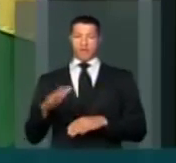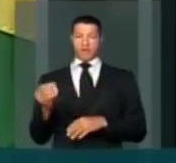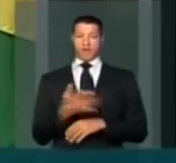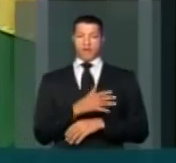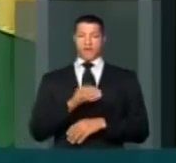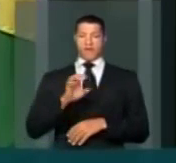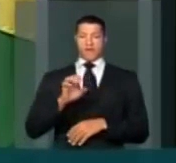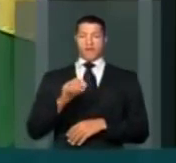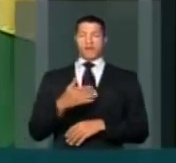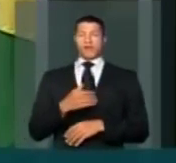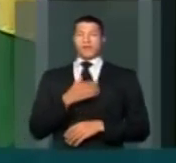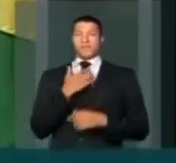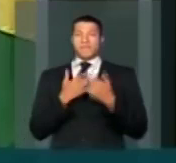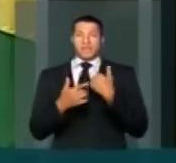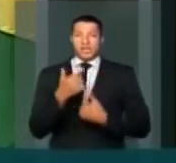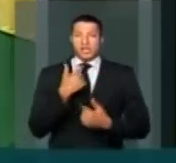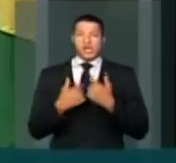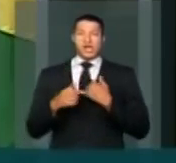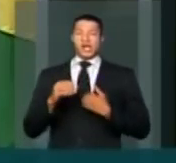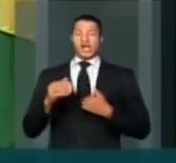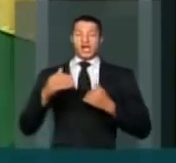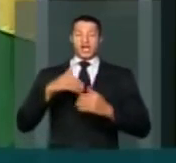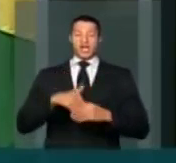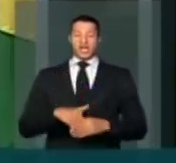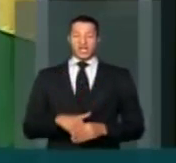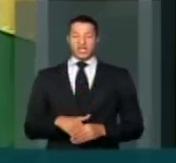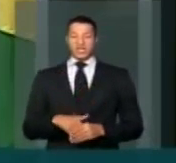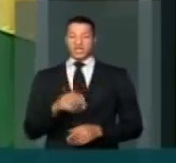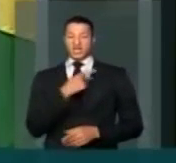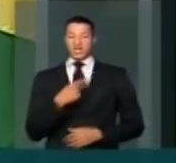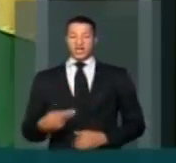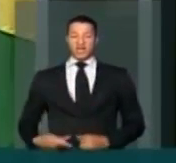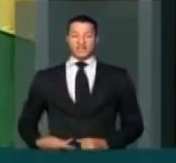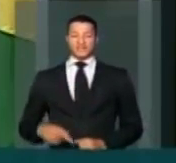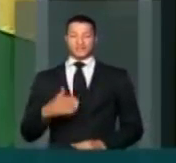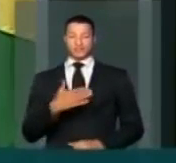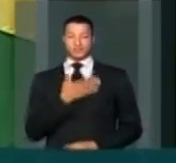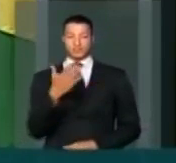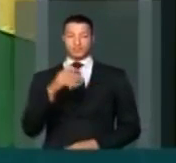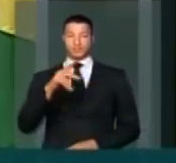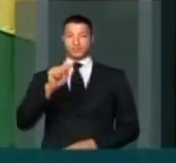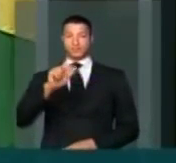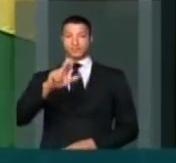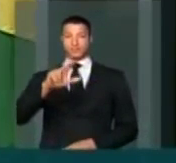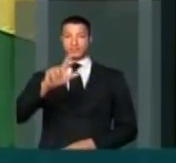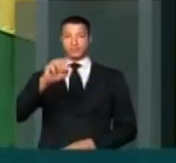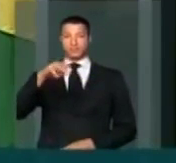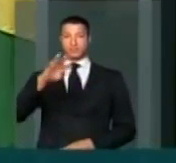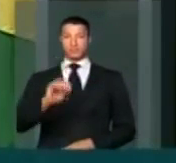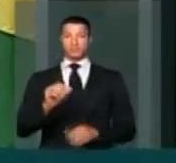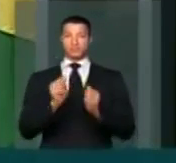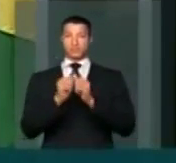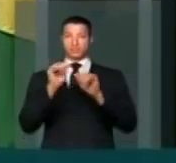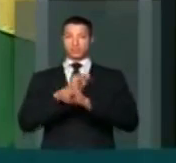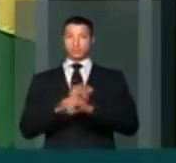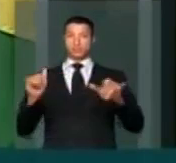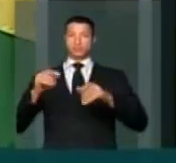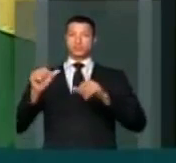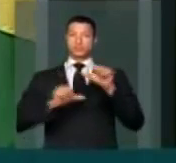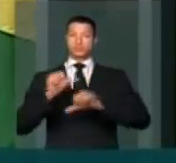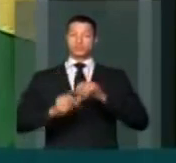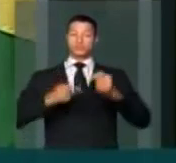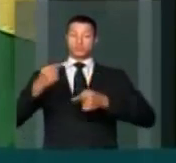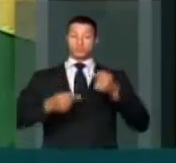sua euforia pela apertadíssima reeleição, a presidente Dilma surpreendeu o parlamento e o país com o anúncio de medidas